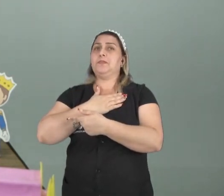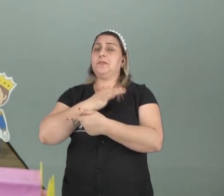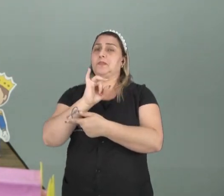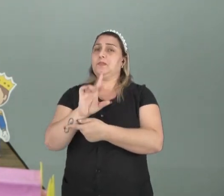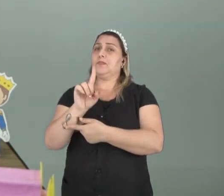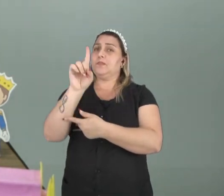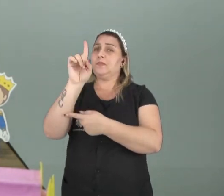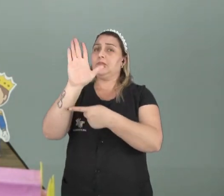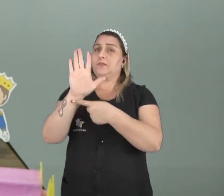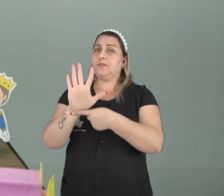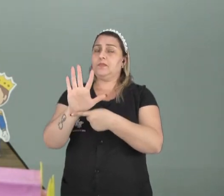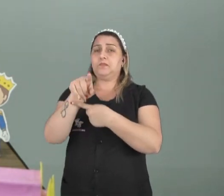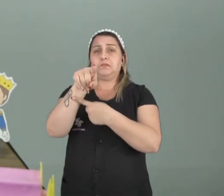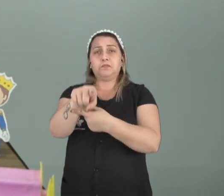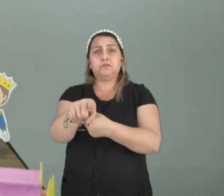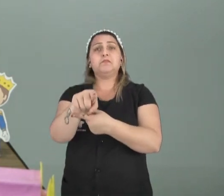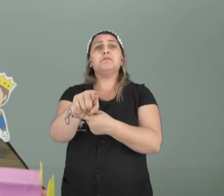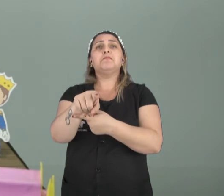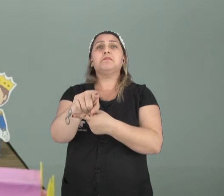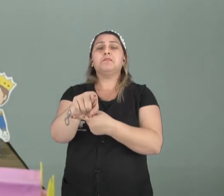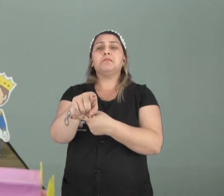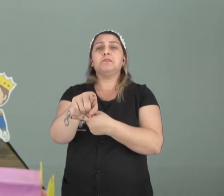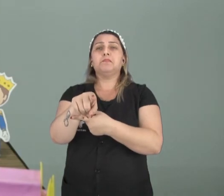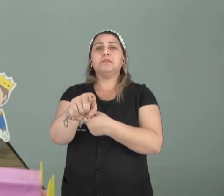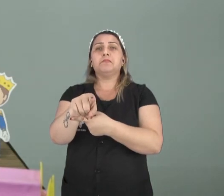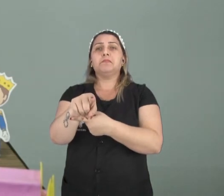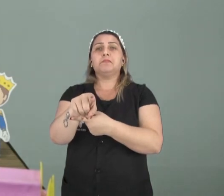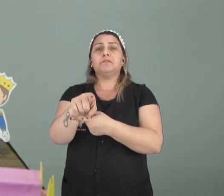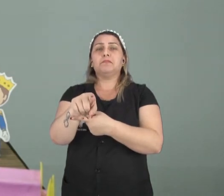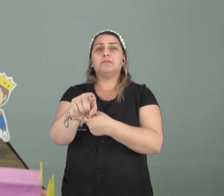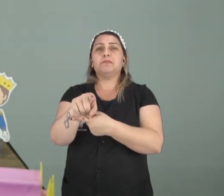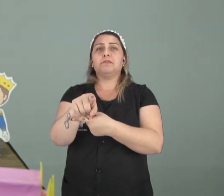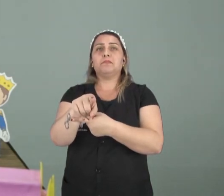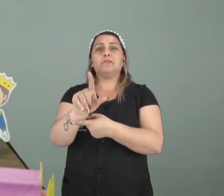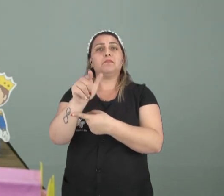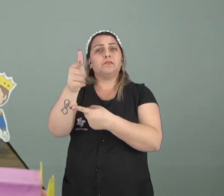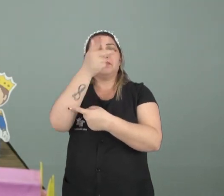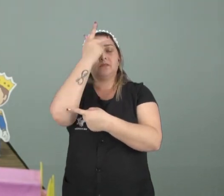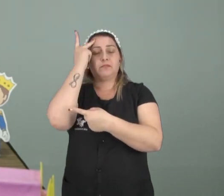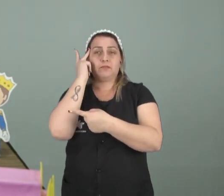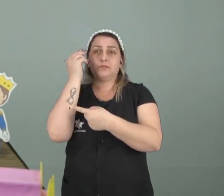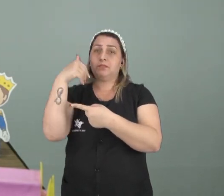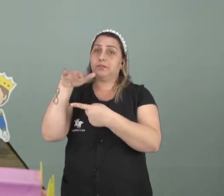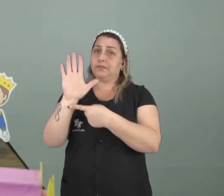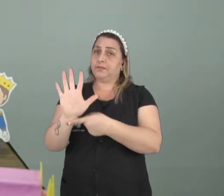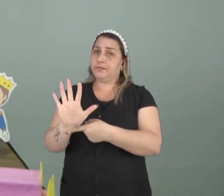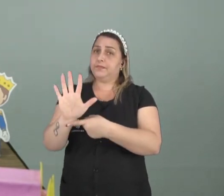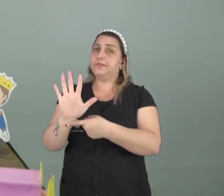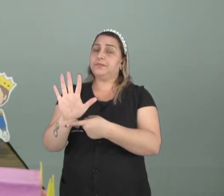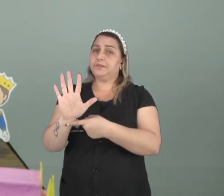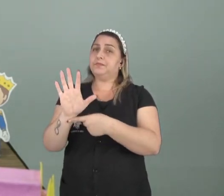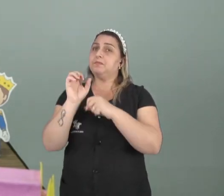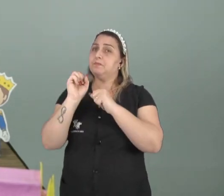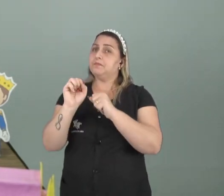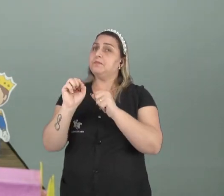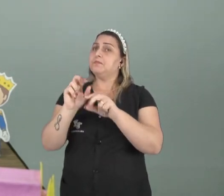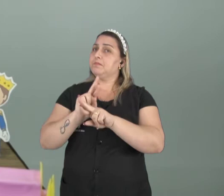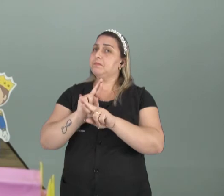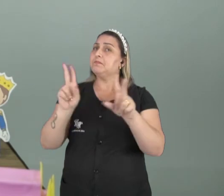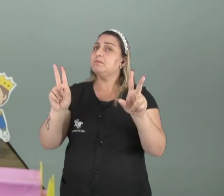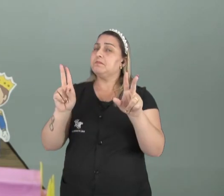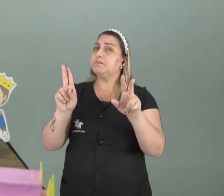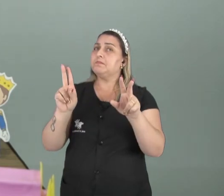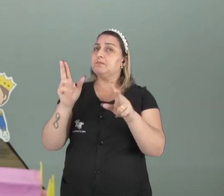apenas dê 1 palmo, possa ser que a dela seja, o palmo dela ser maior, então vai ser bem